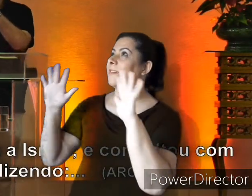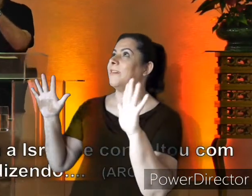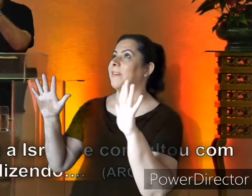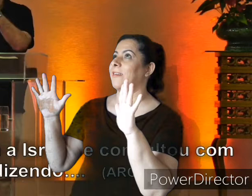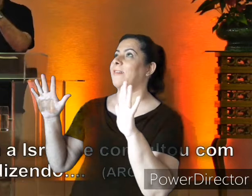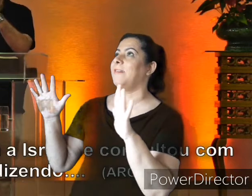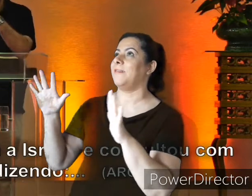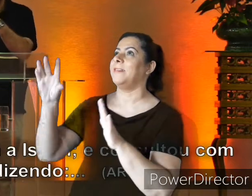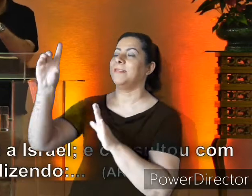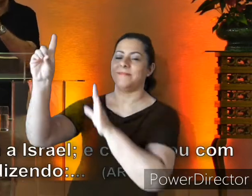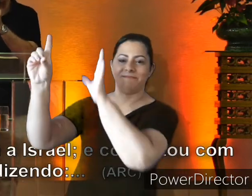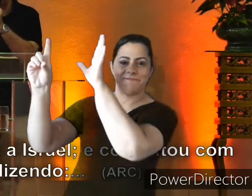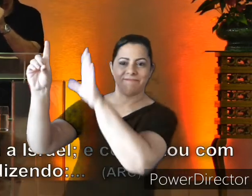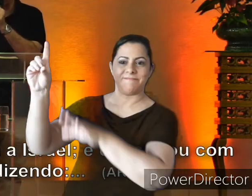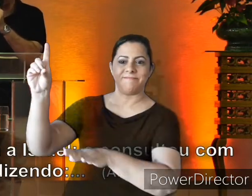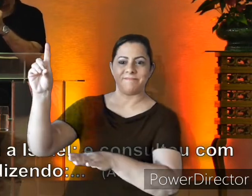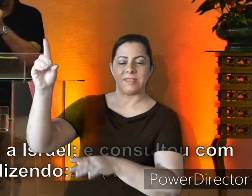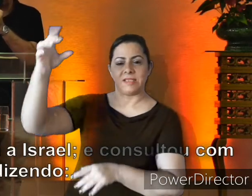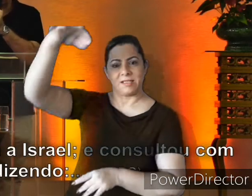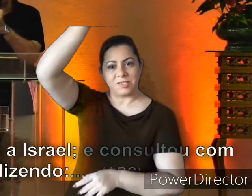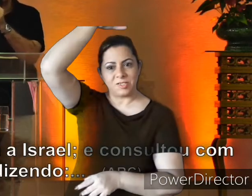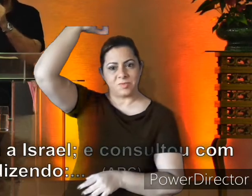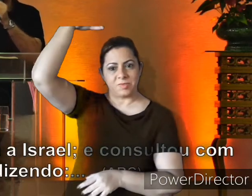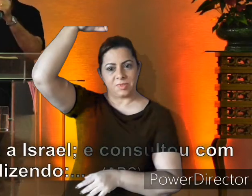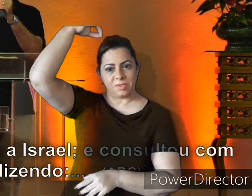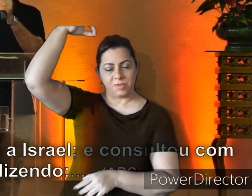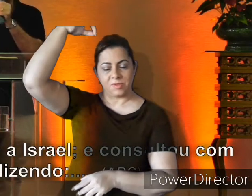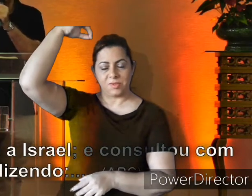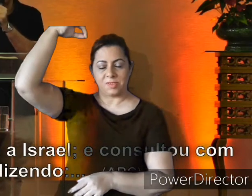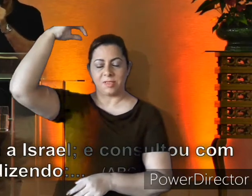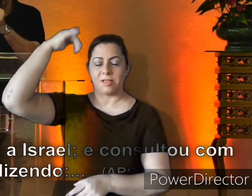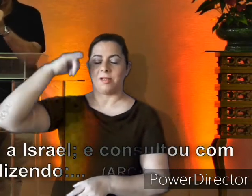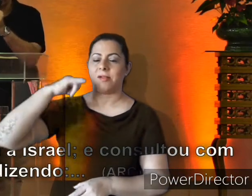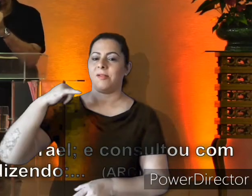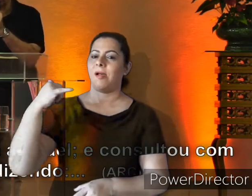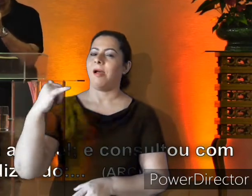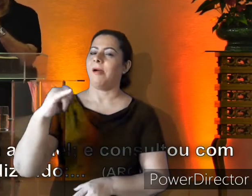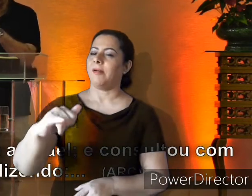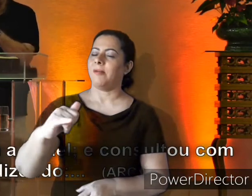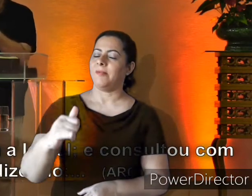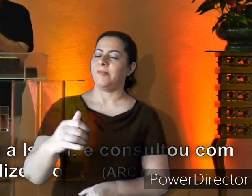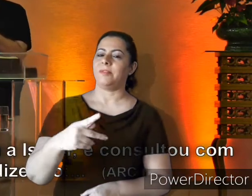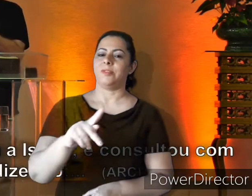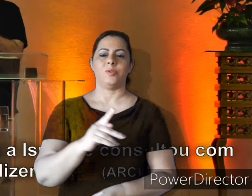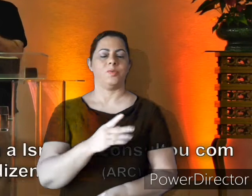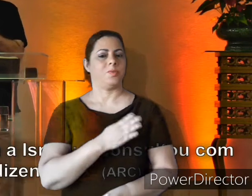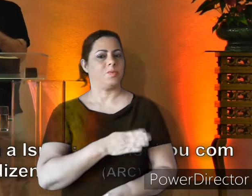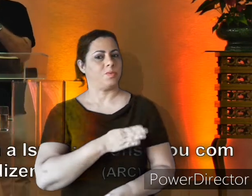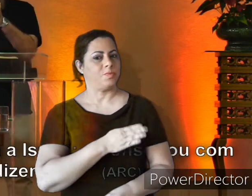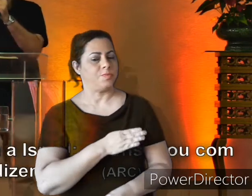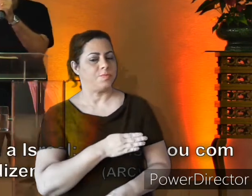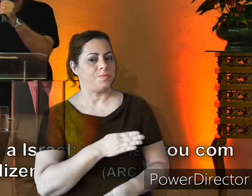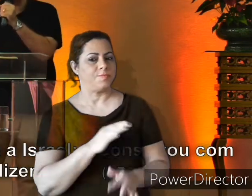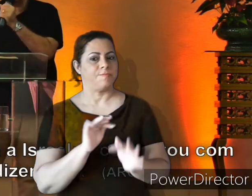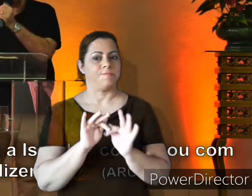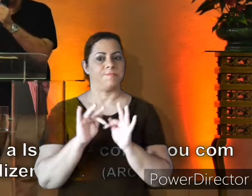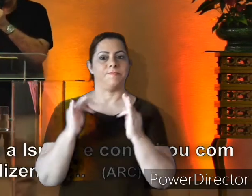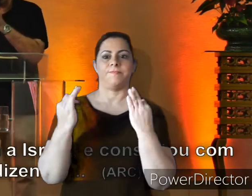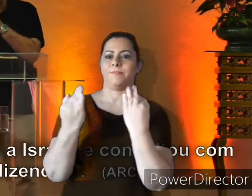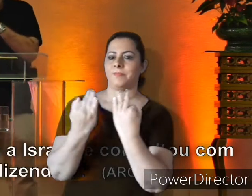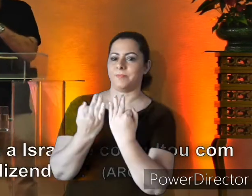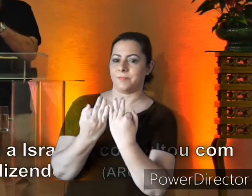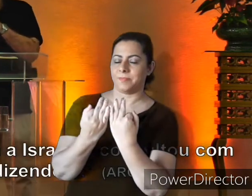manhã falando ao teu coração, falando em tua casa, que os nossos ouvidos estejam mais uma vez